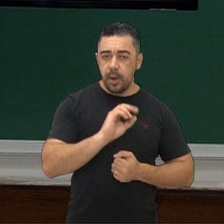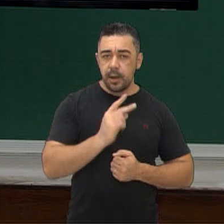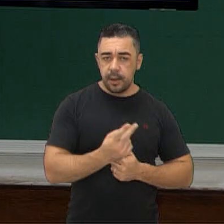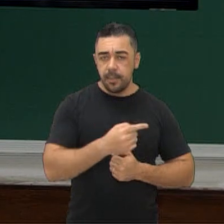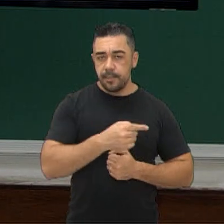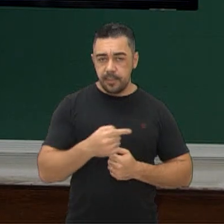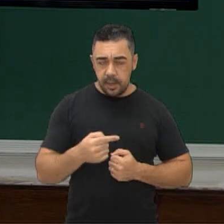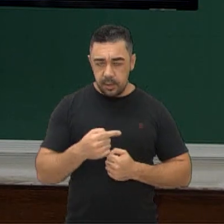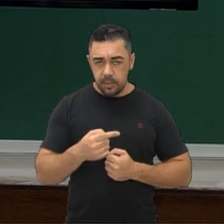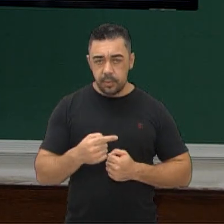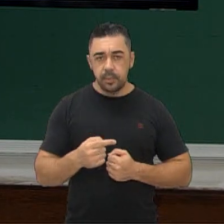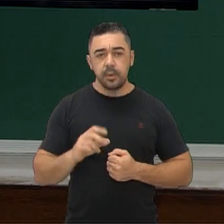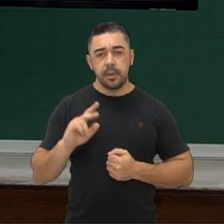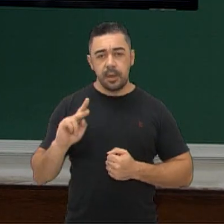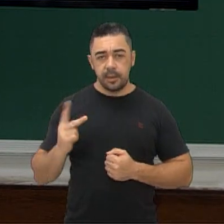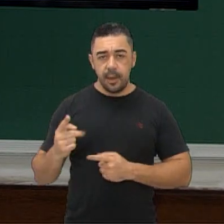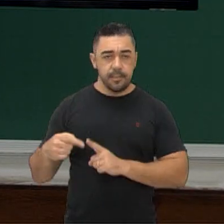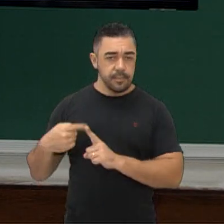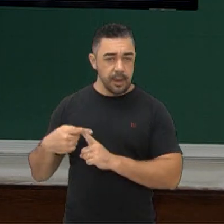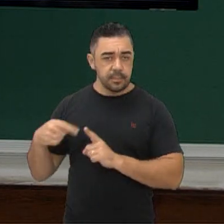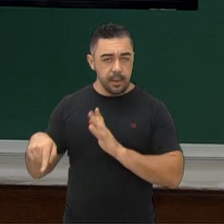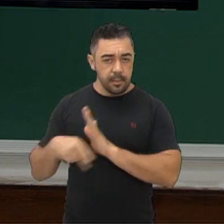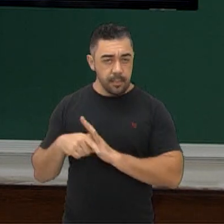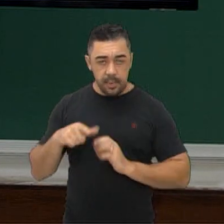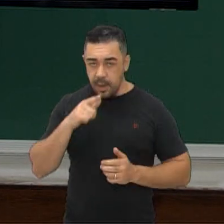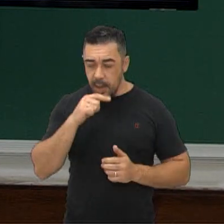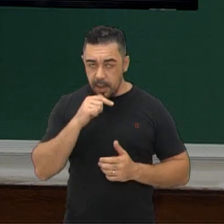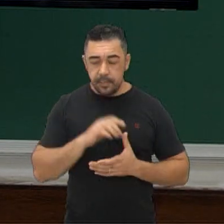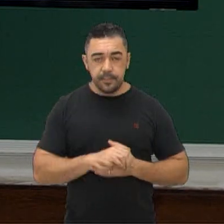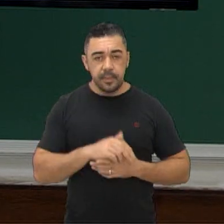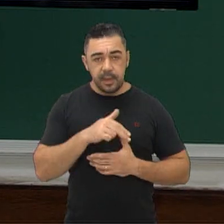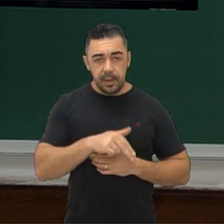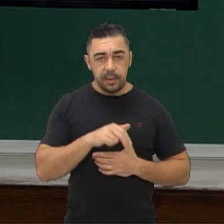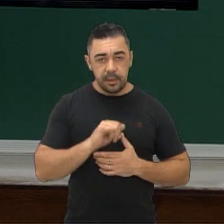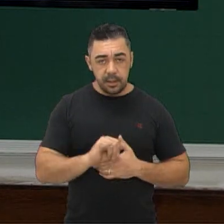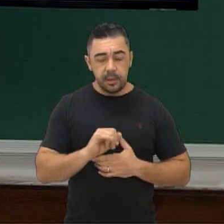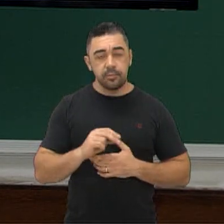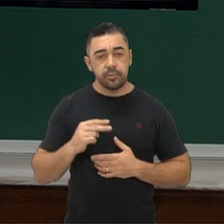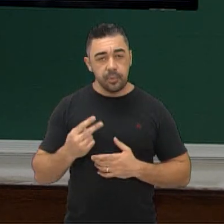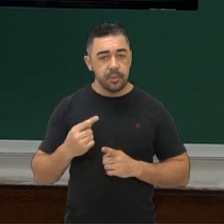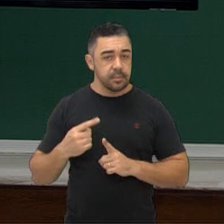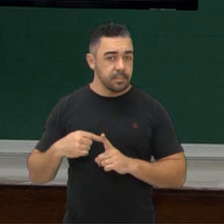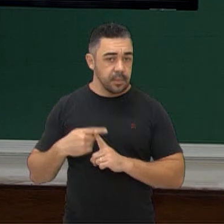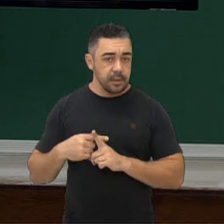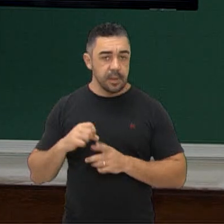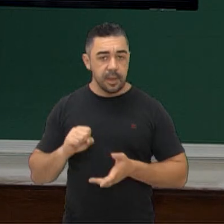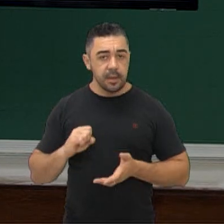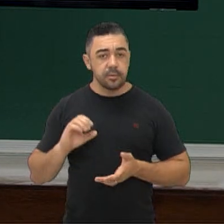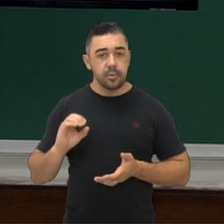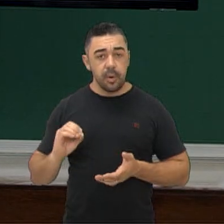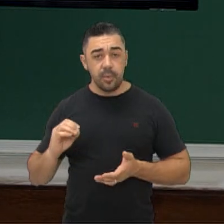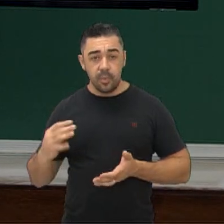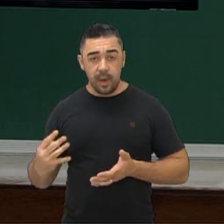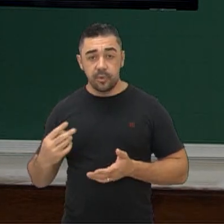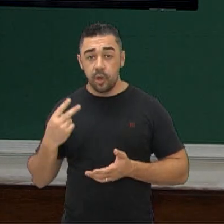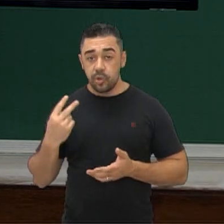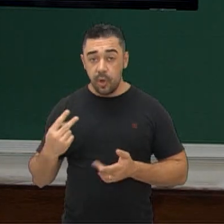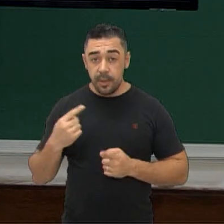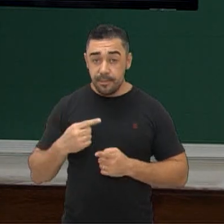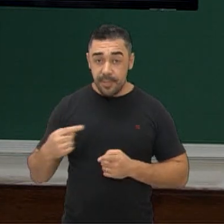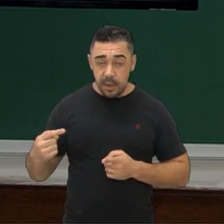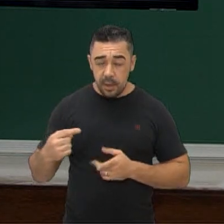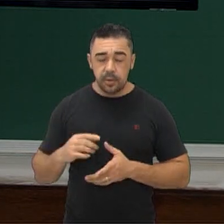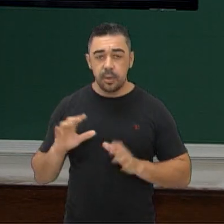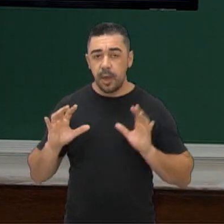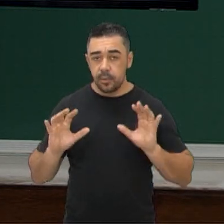e o H+, da autoionização da água, e o Ni2+ e o SO4 2-. Então, a gente